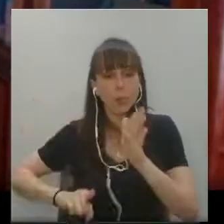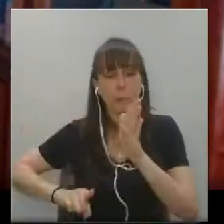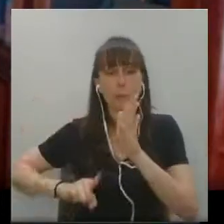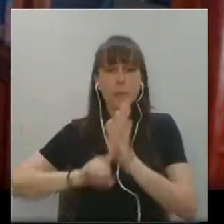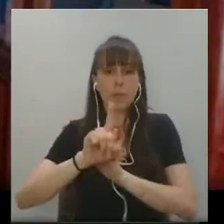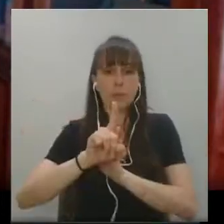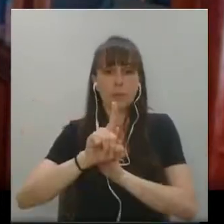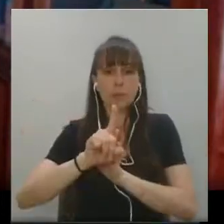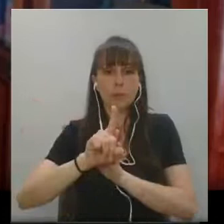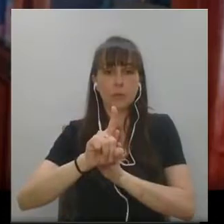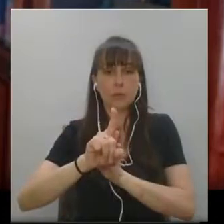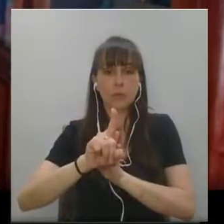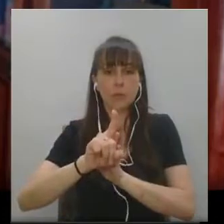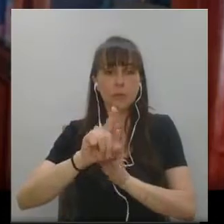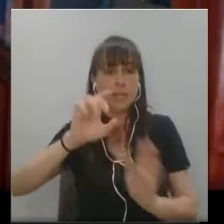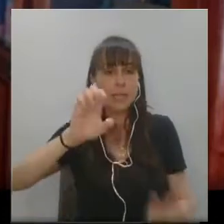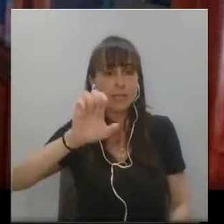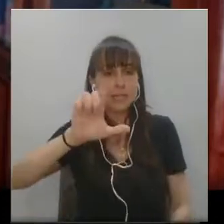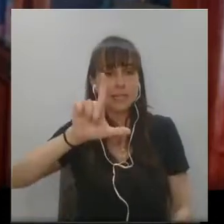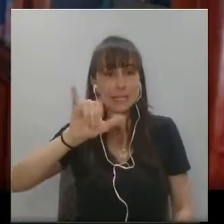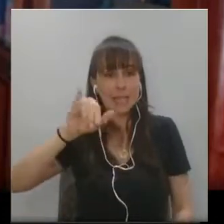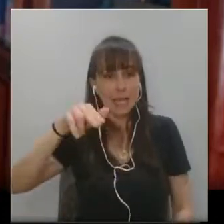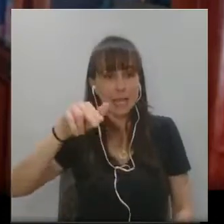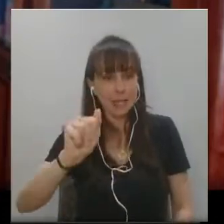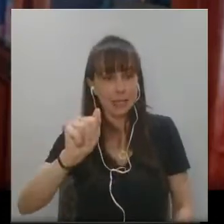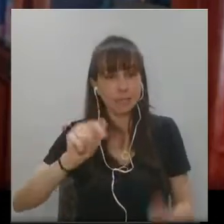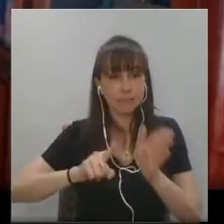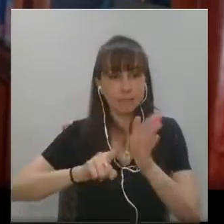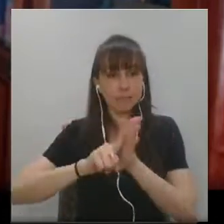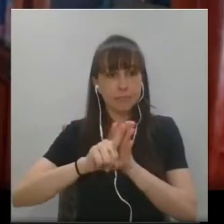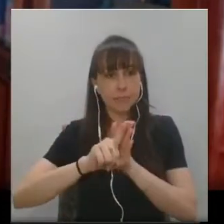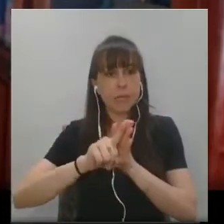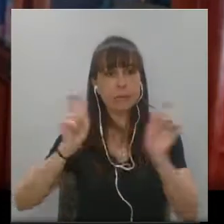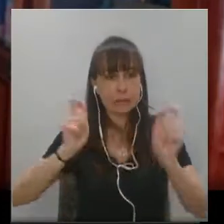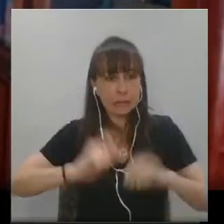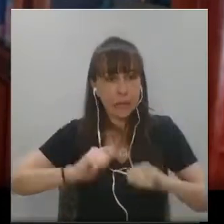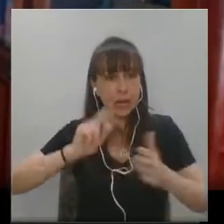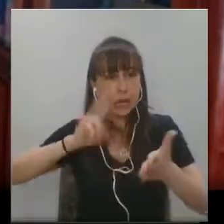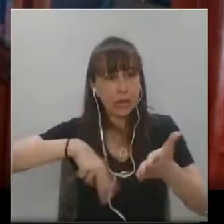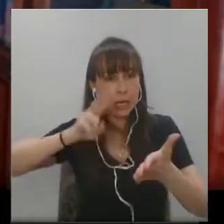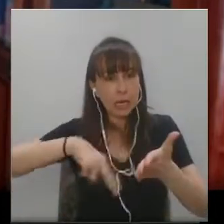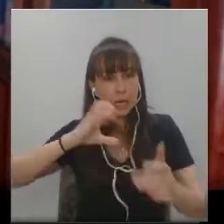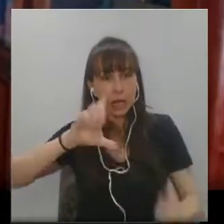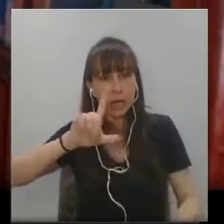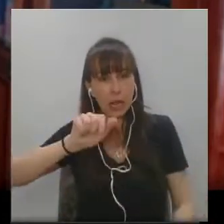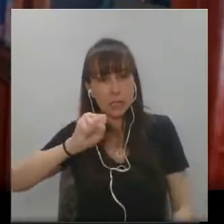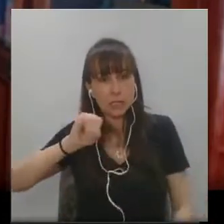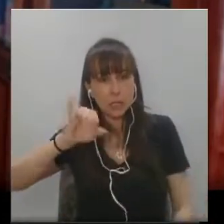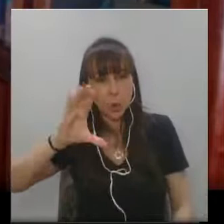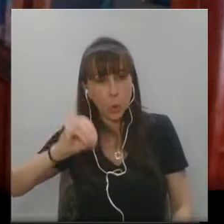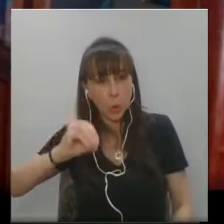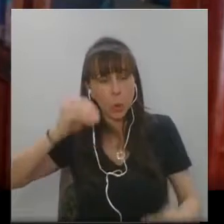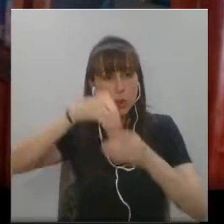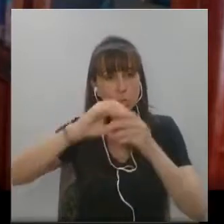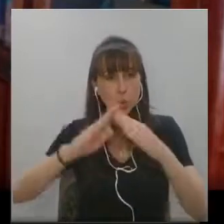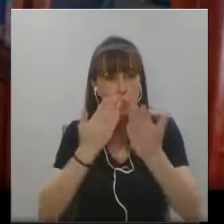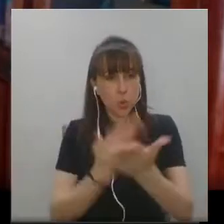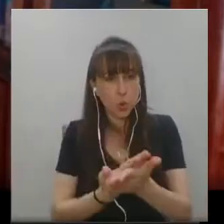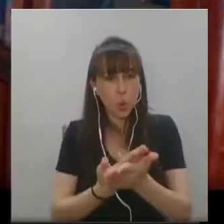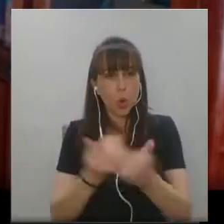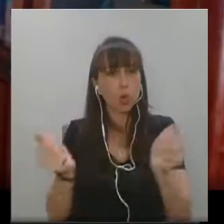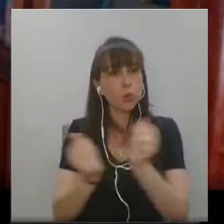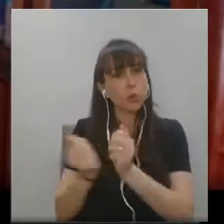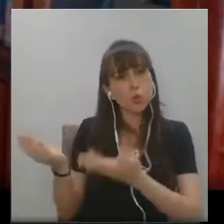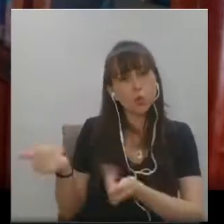Oliveira. É possível ler os clássicos na escola com os jovens, tendo em vista o pouco tempo de